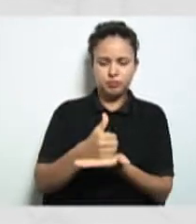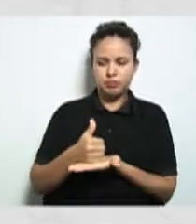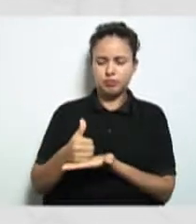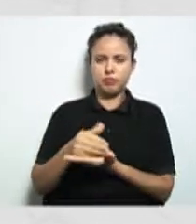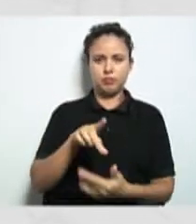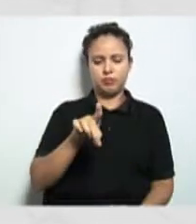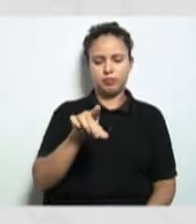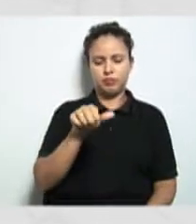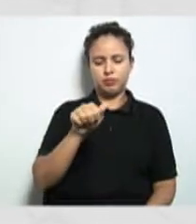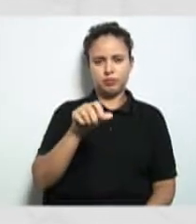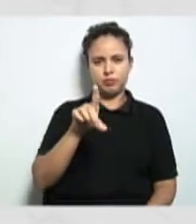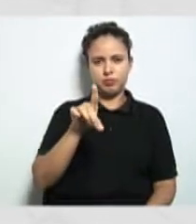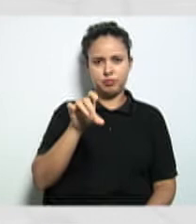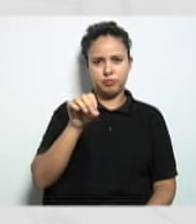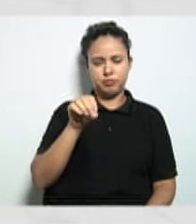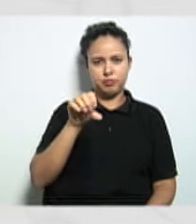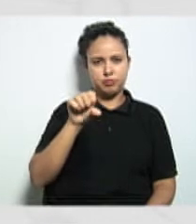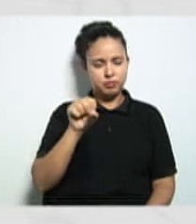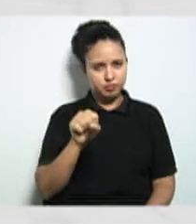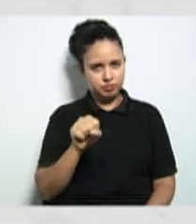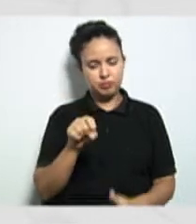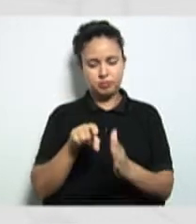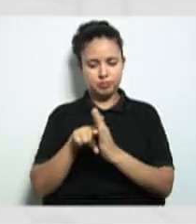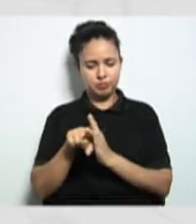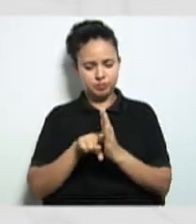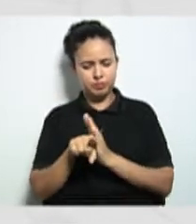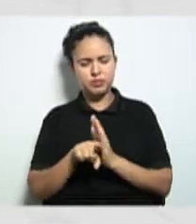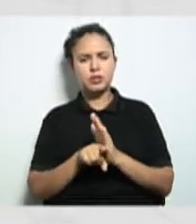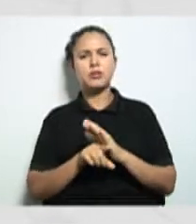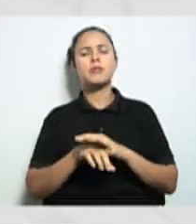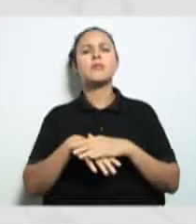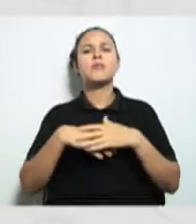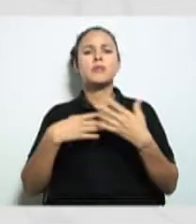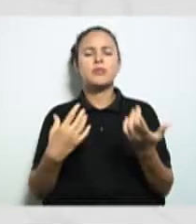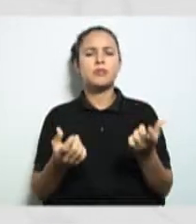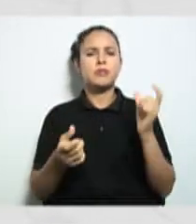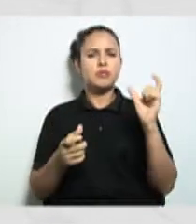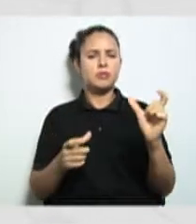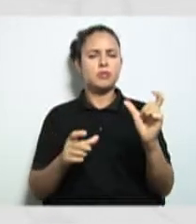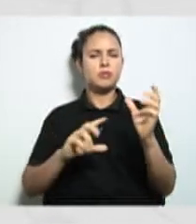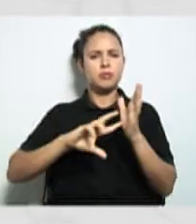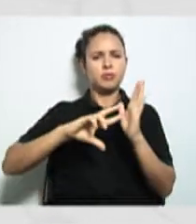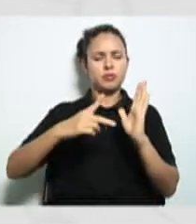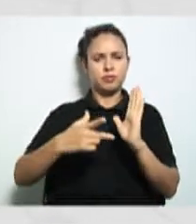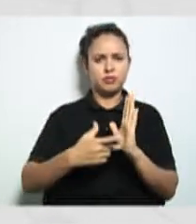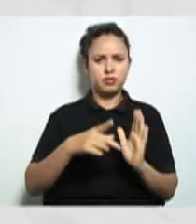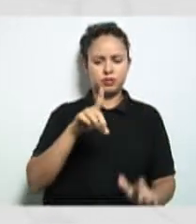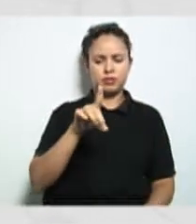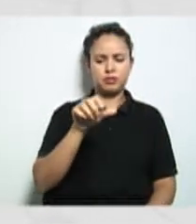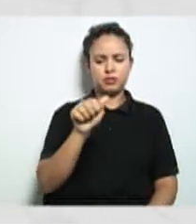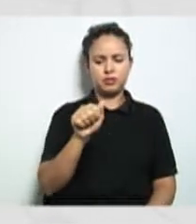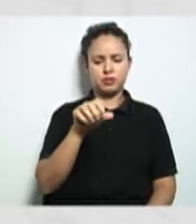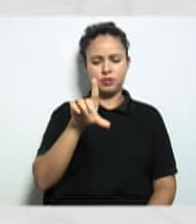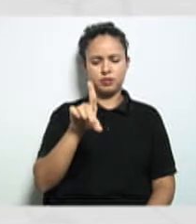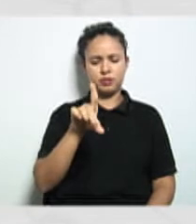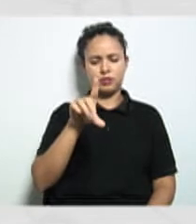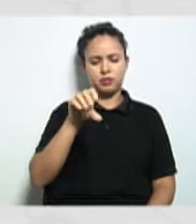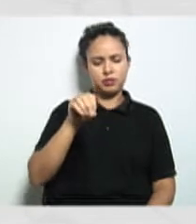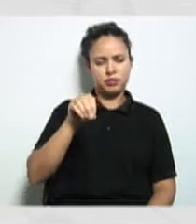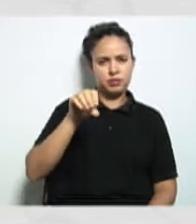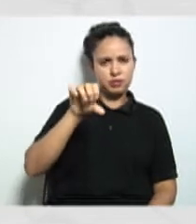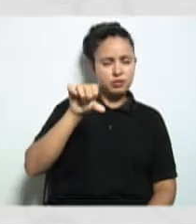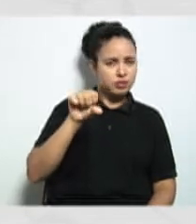pesquisa. O que vem a ser esses dados, professora? É o dado de jogar dado, será? Será que é um dado, né,